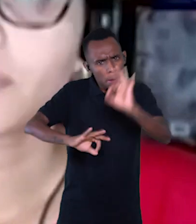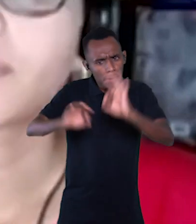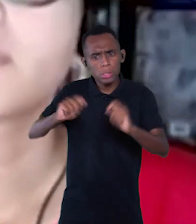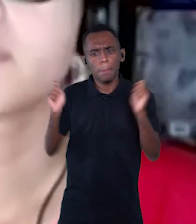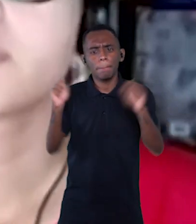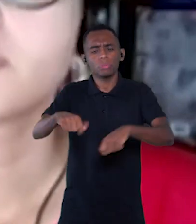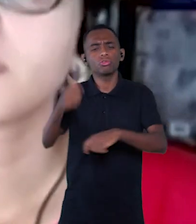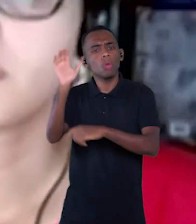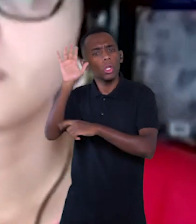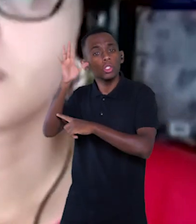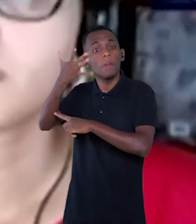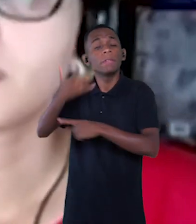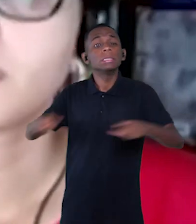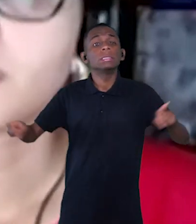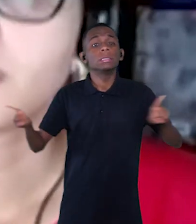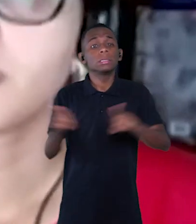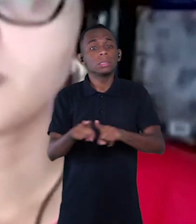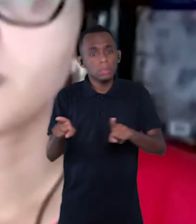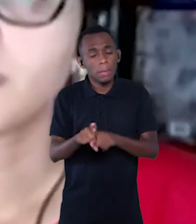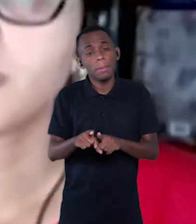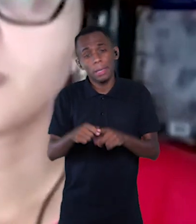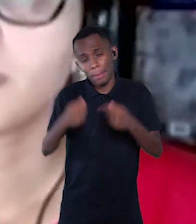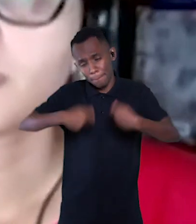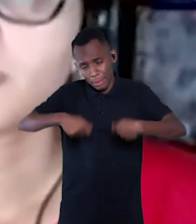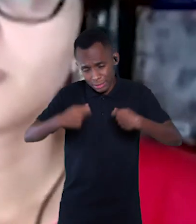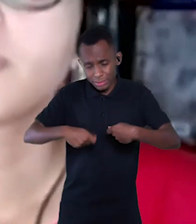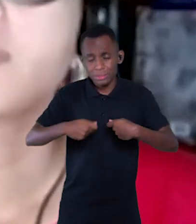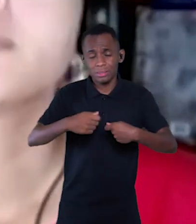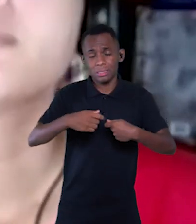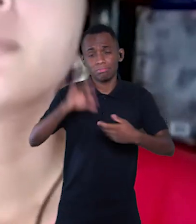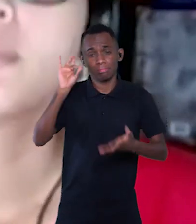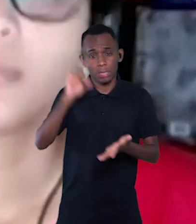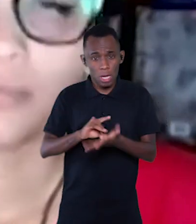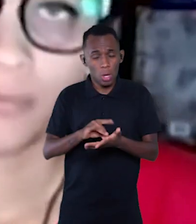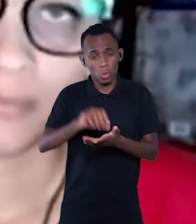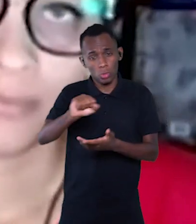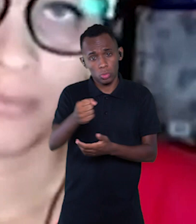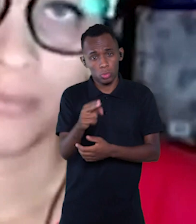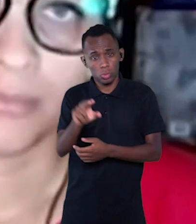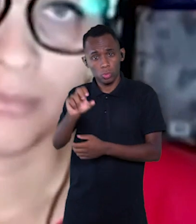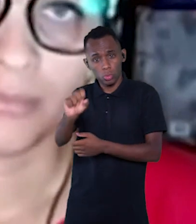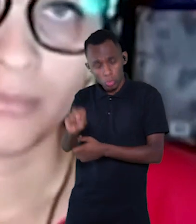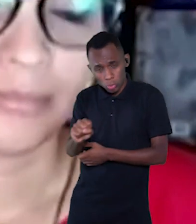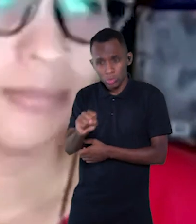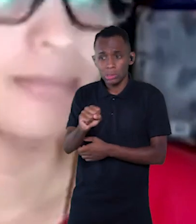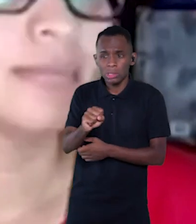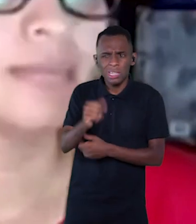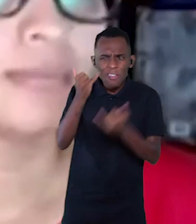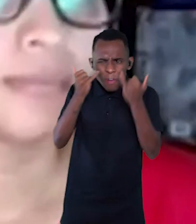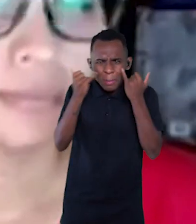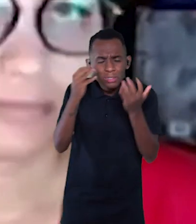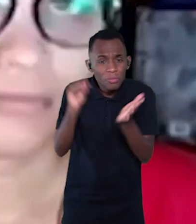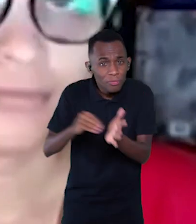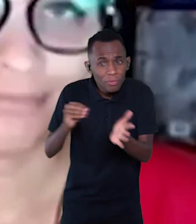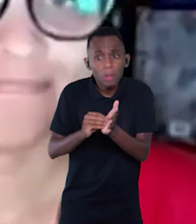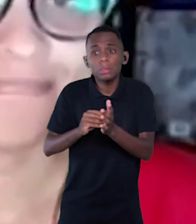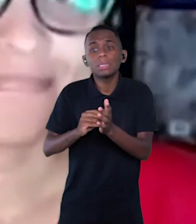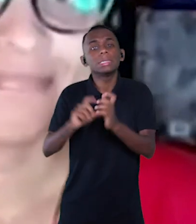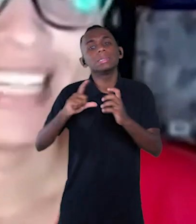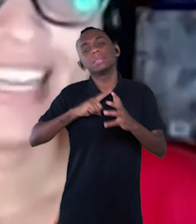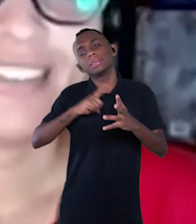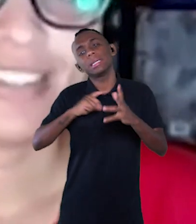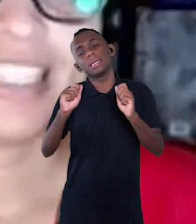E mais, as pessoas, quem precisa mesmo do SUS, não tem essa informação de que tem isso tudo disponível, né,